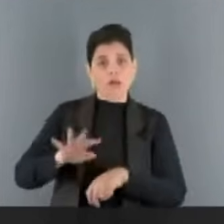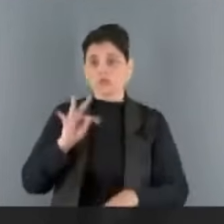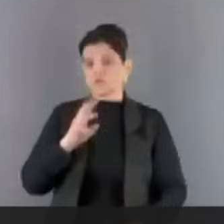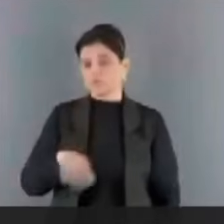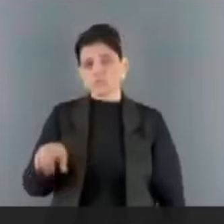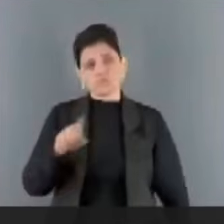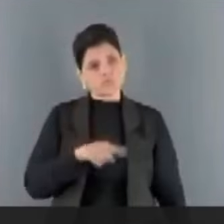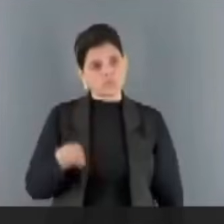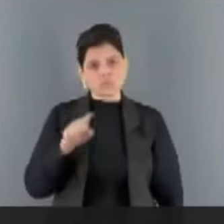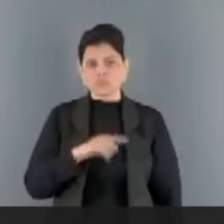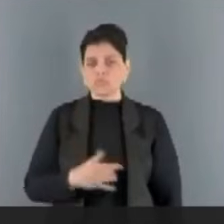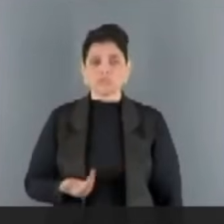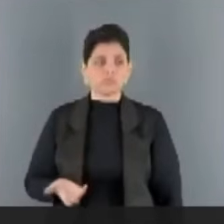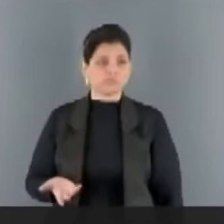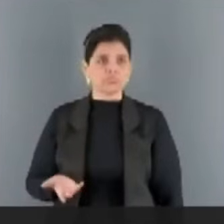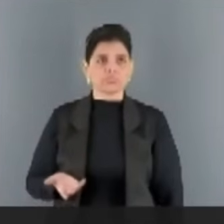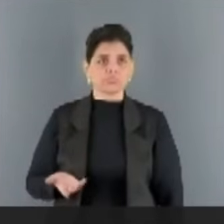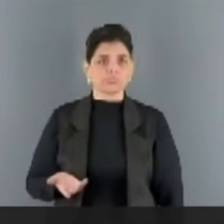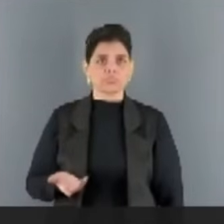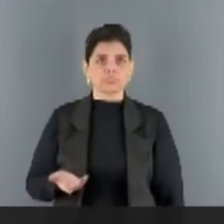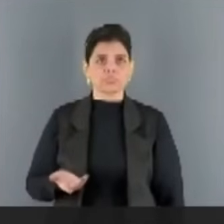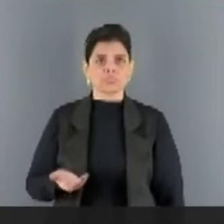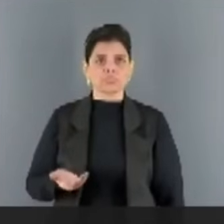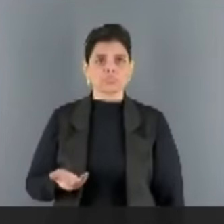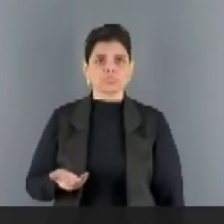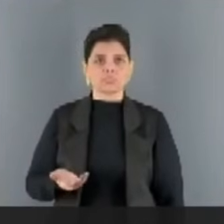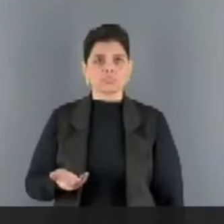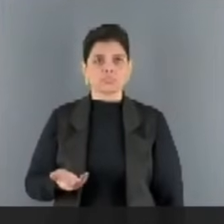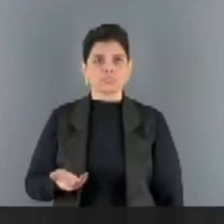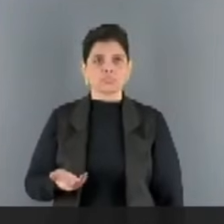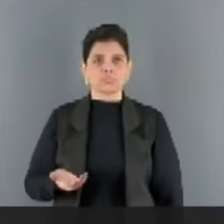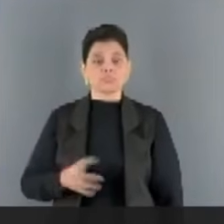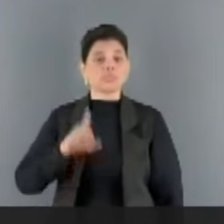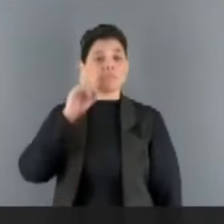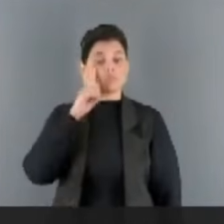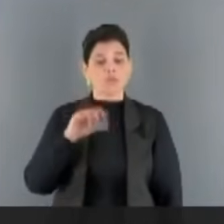elas foram distribuídas para vários órgãos,